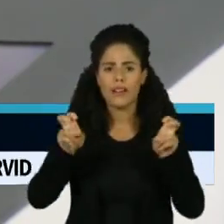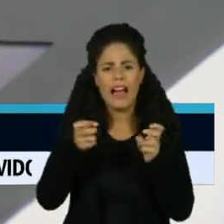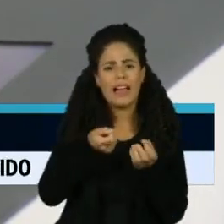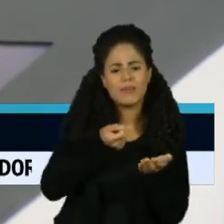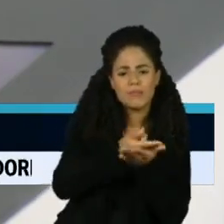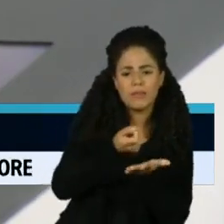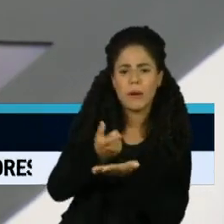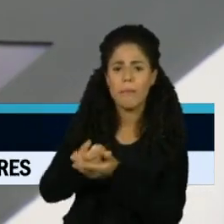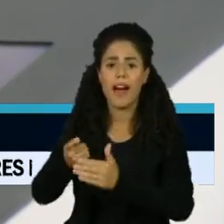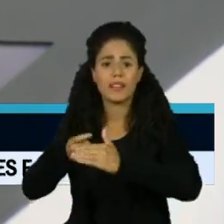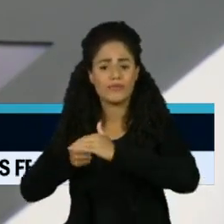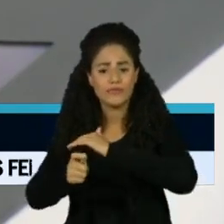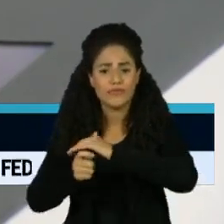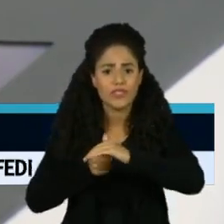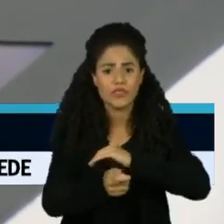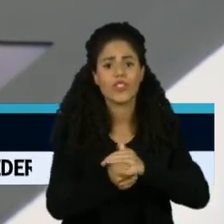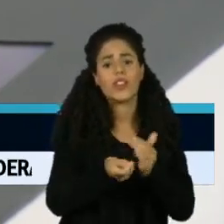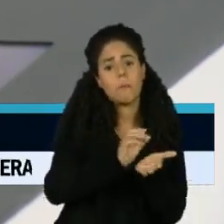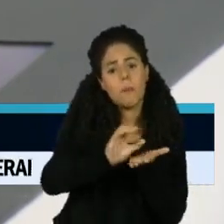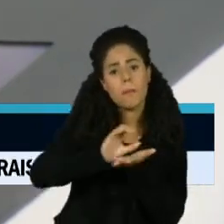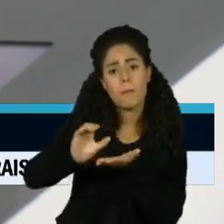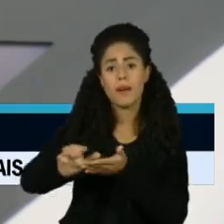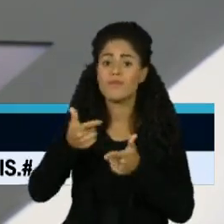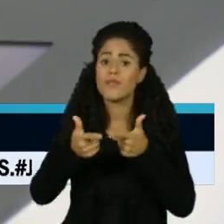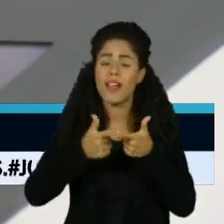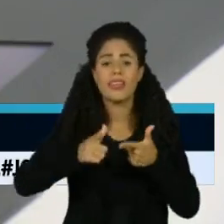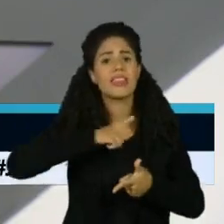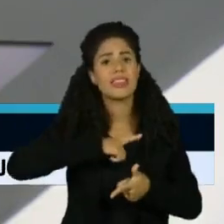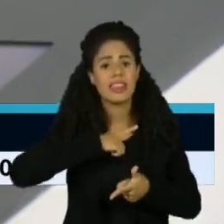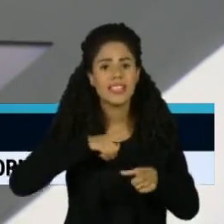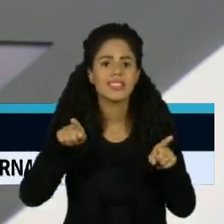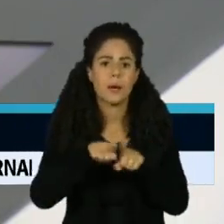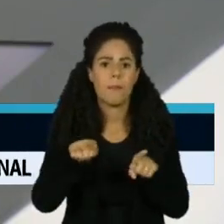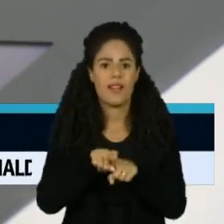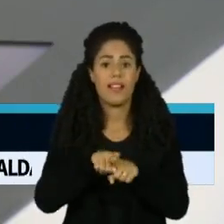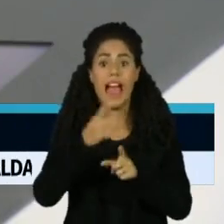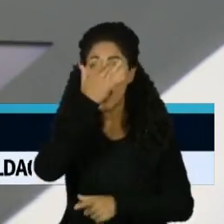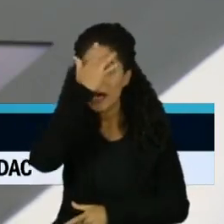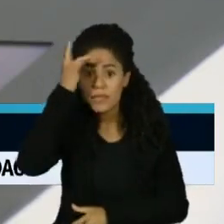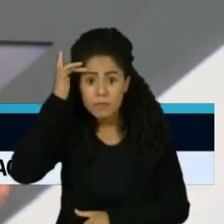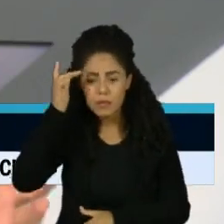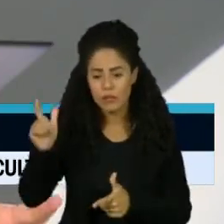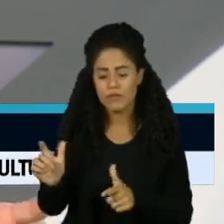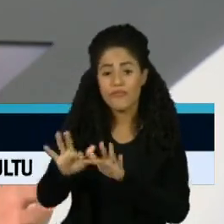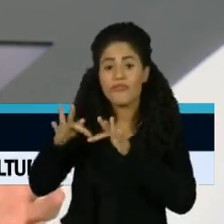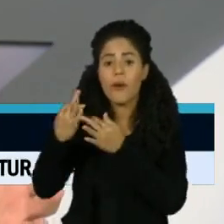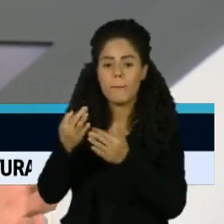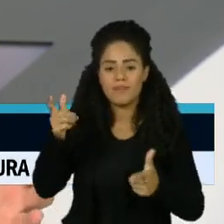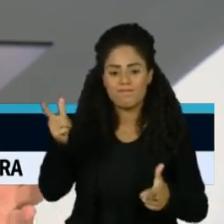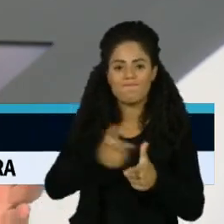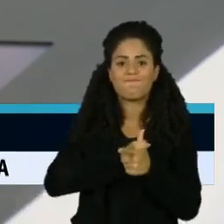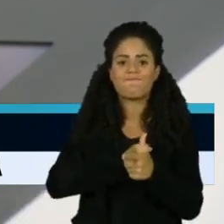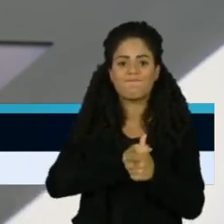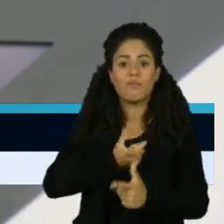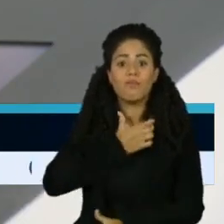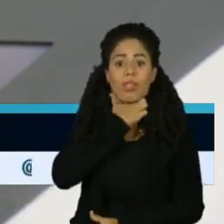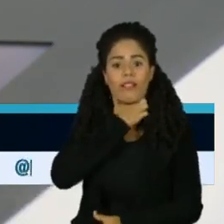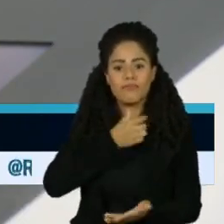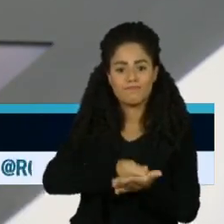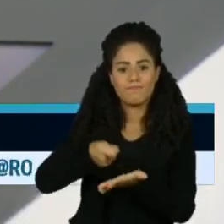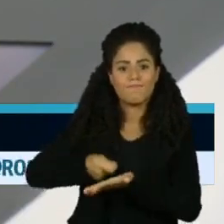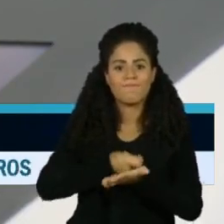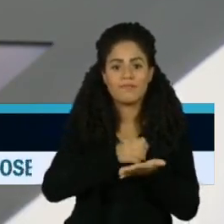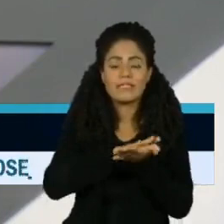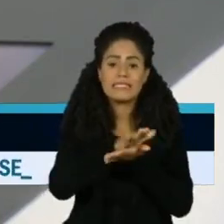comprar de investir só temos outro problema e temos um problema dos individuales A dívida é quase uma instituição brasileira e esses